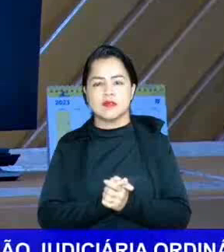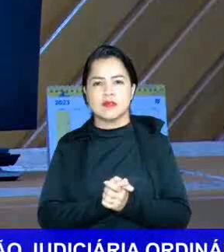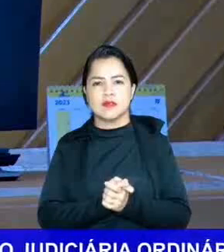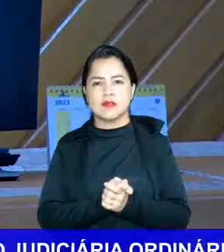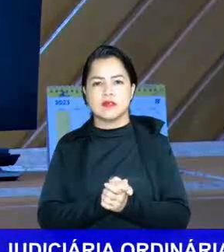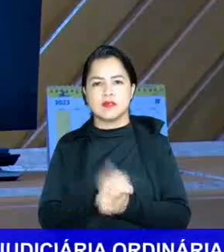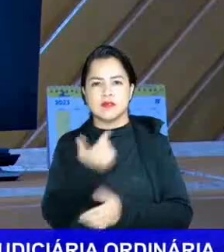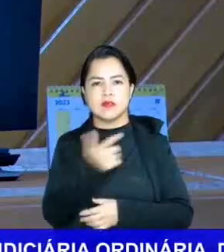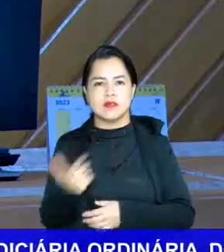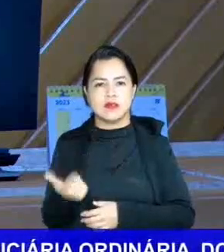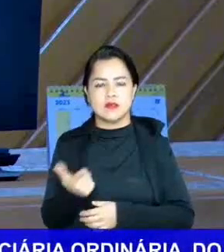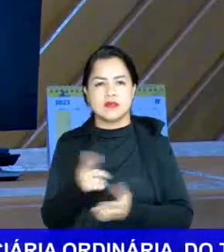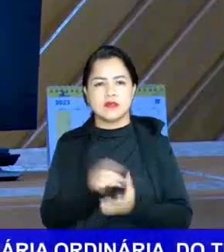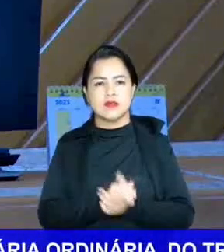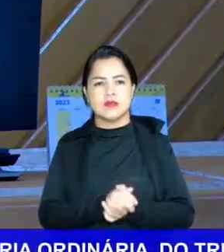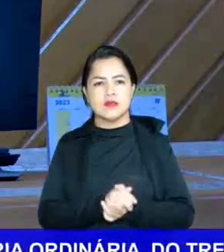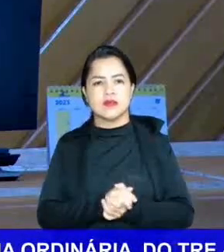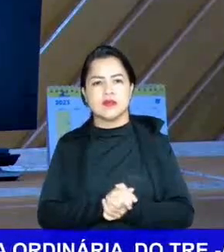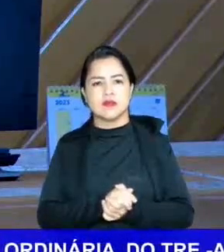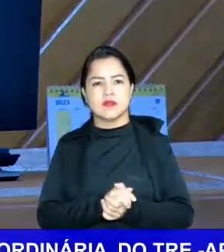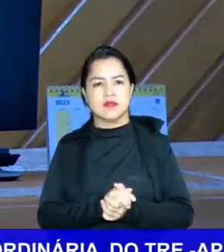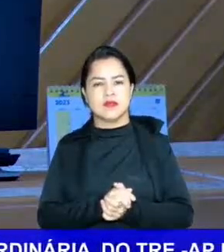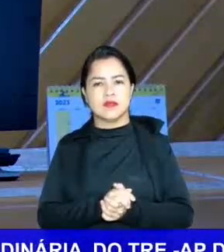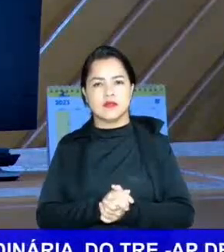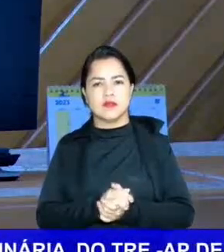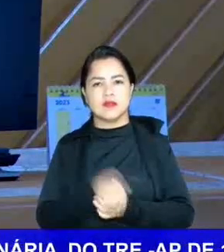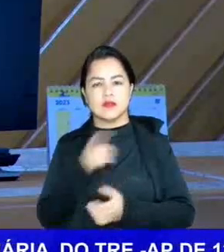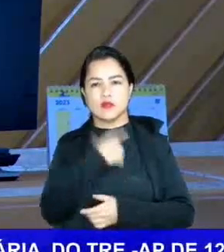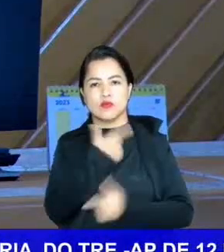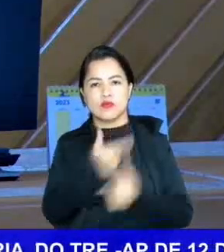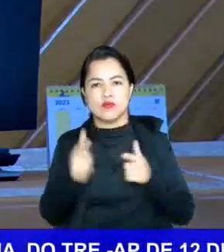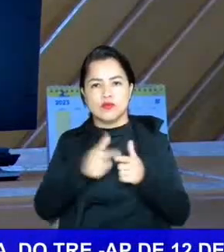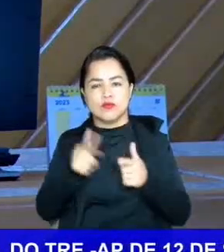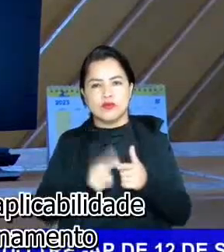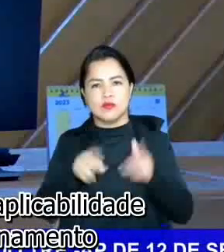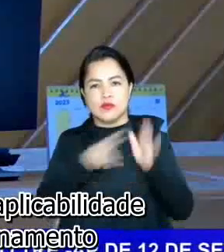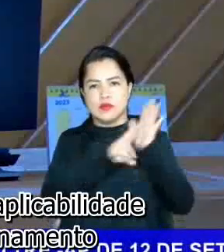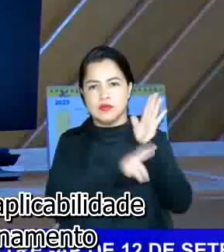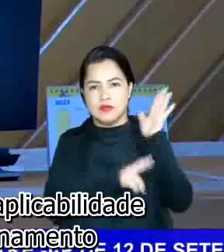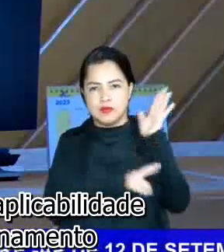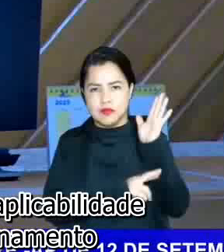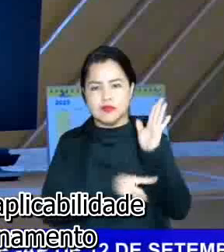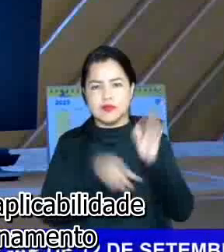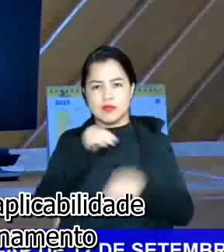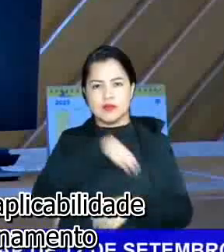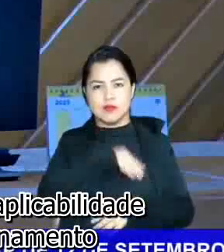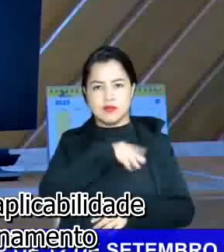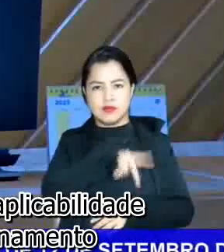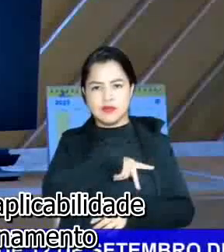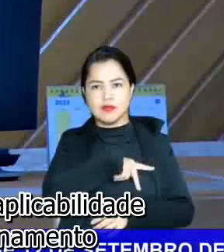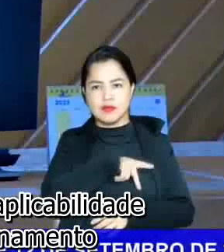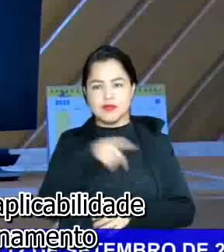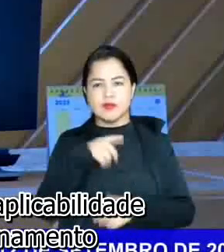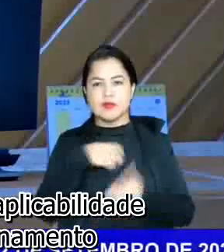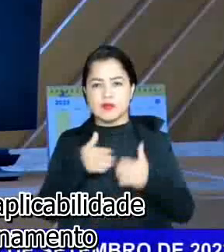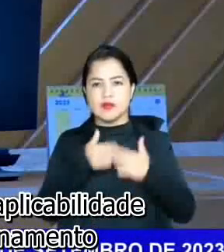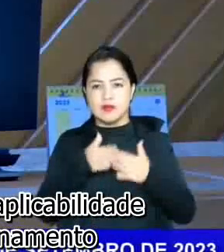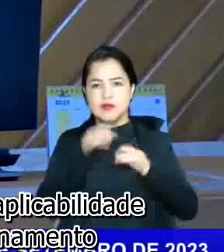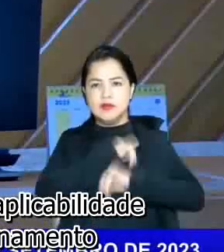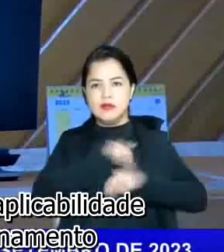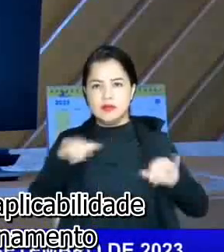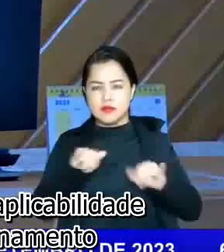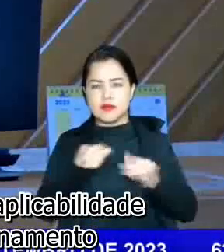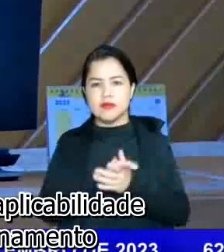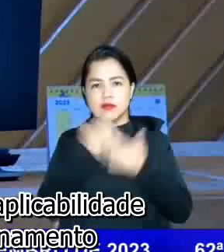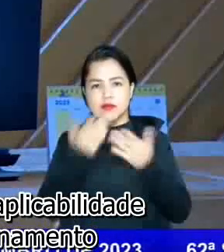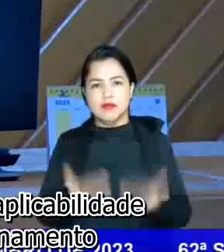não haveria infringência dessa norma e o MPE pede manifestação expressa a